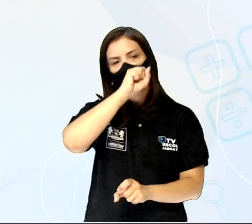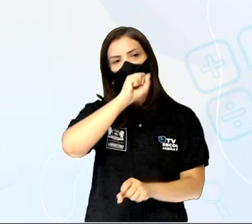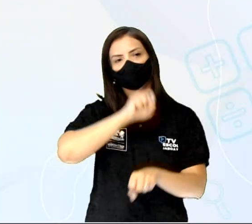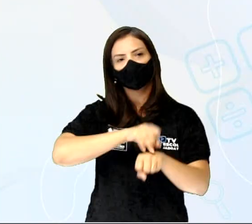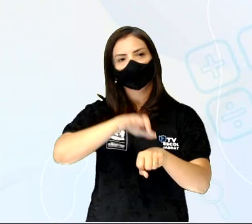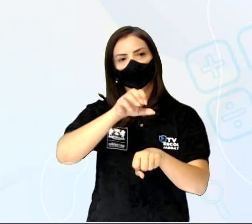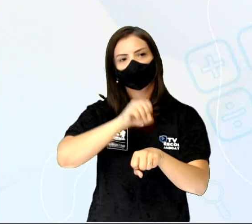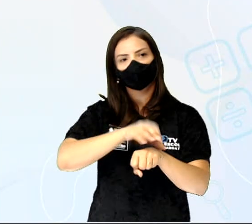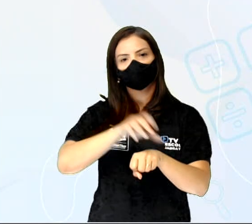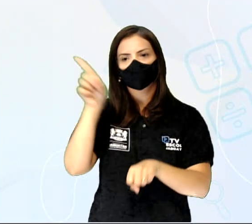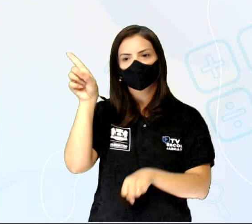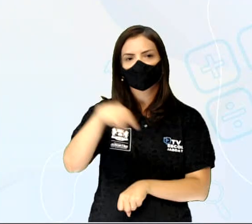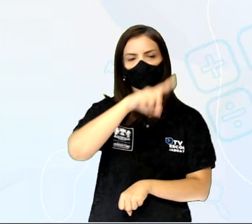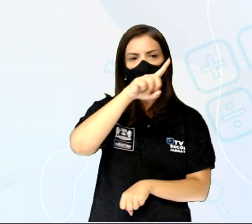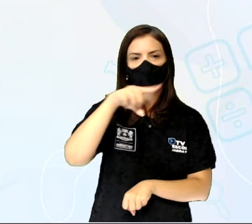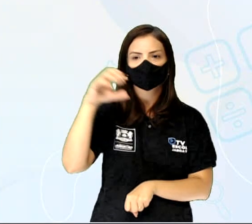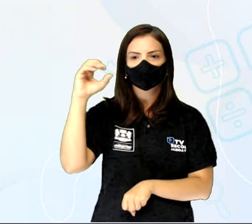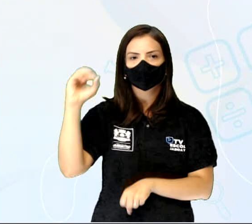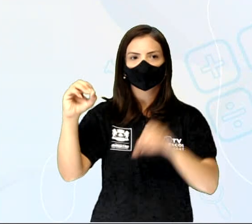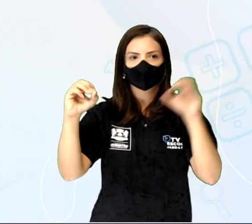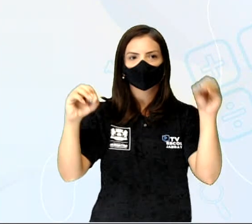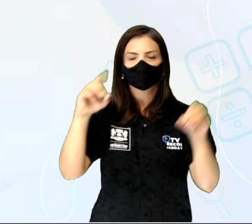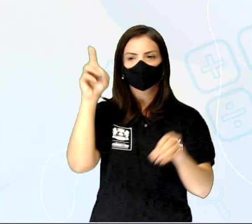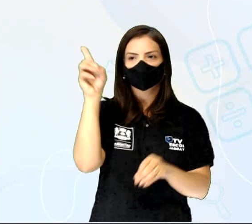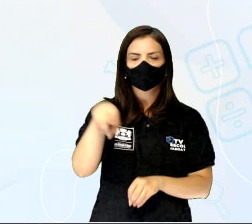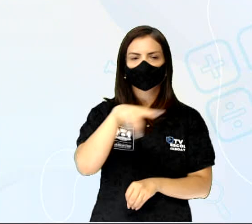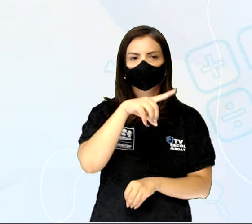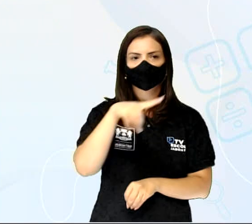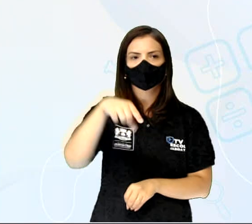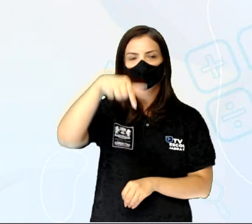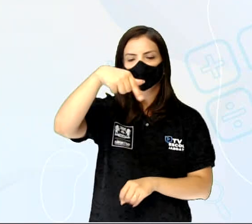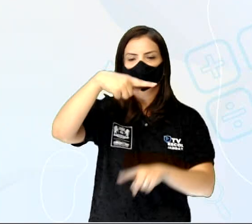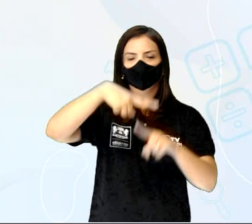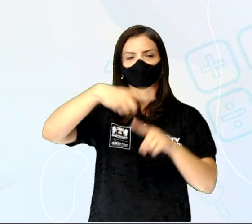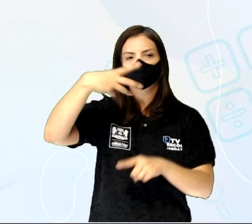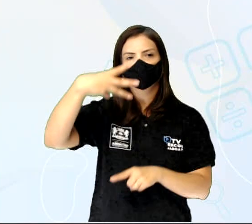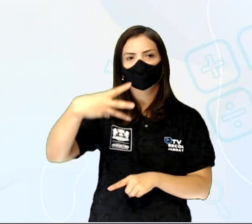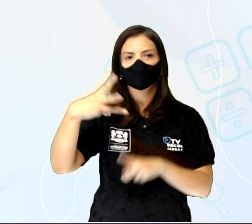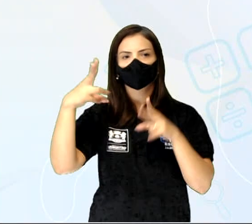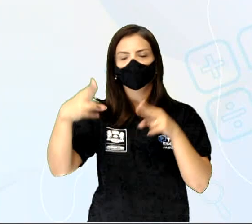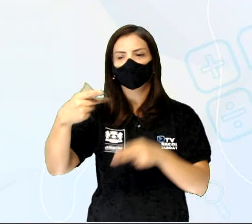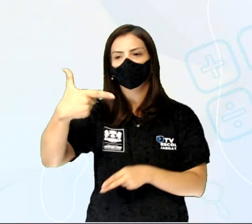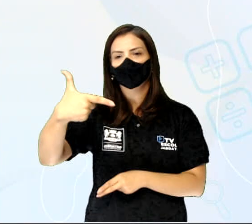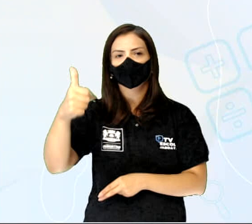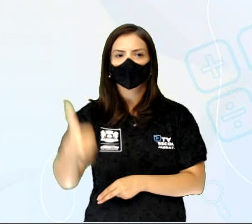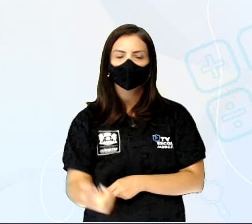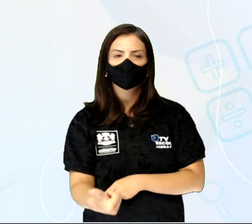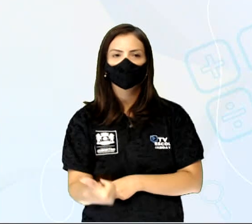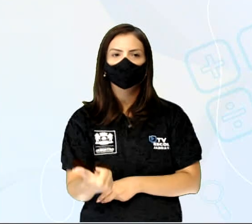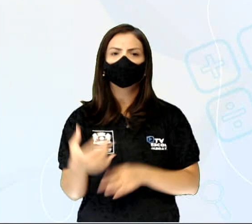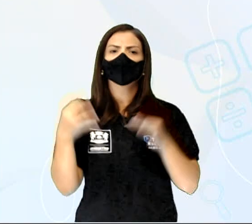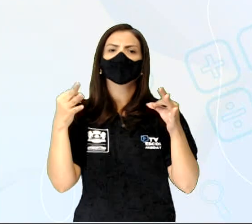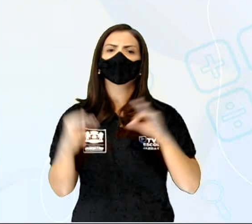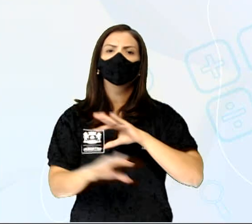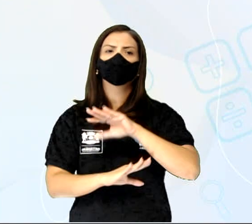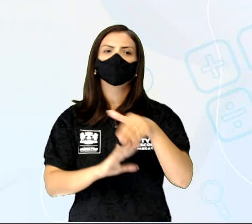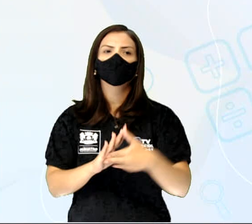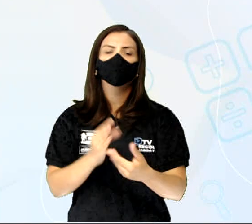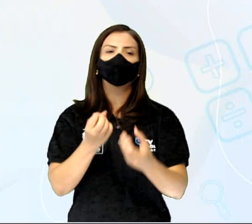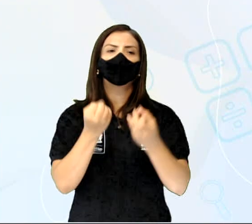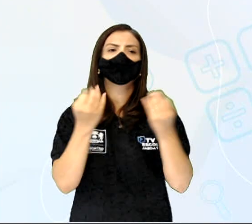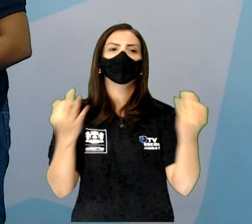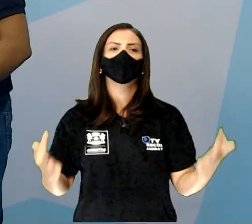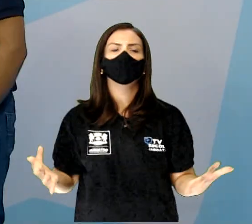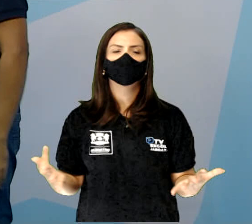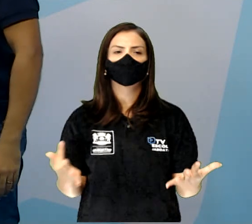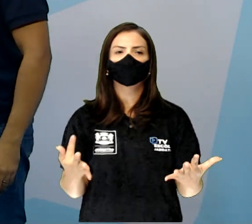zeros, 7 vezes 3, 21. Ok. Depois, acertos total. Quantas ela acertou